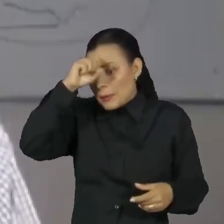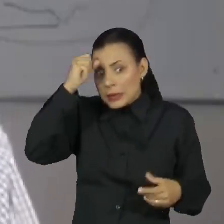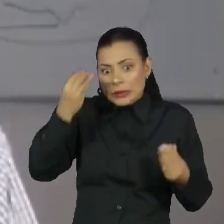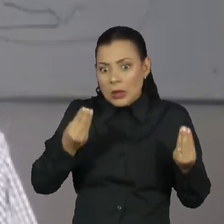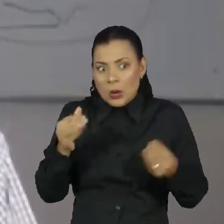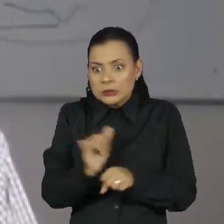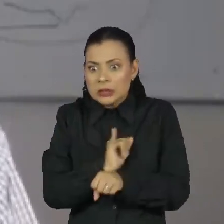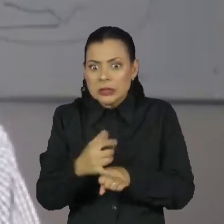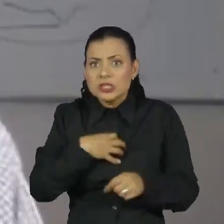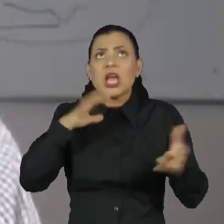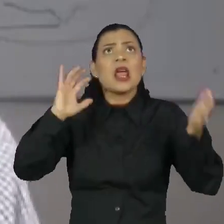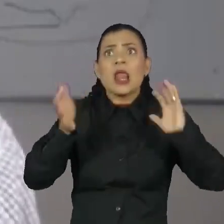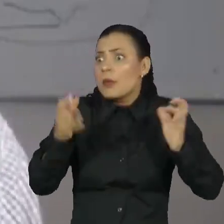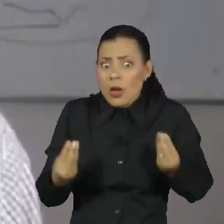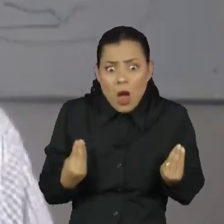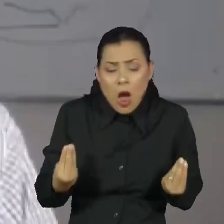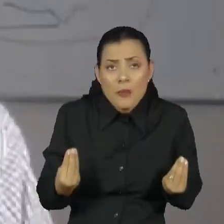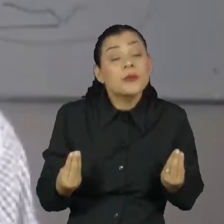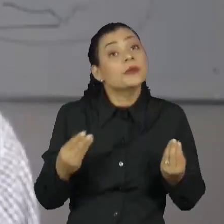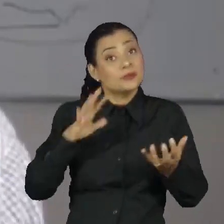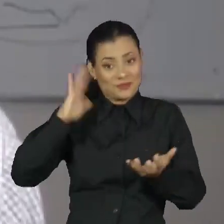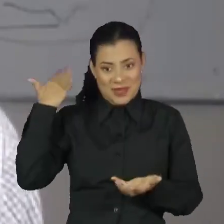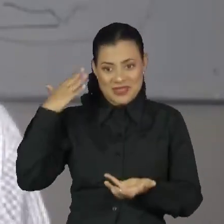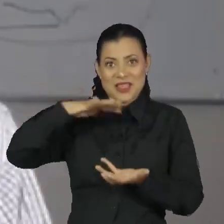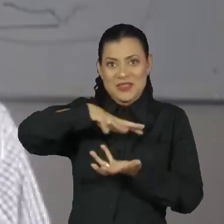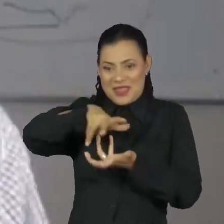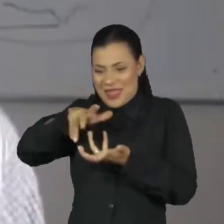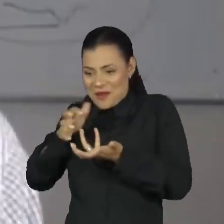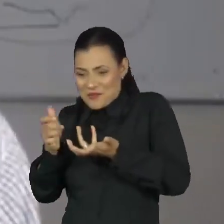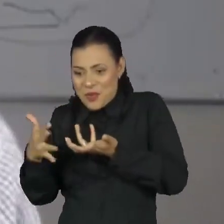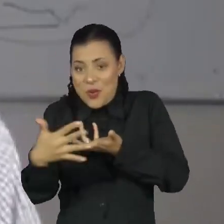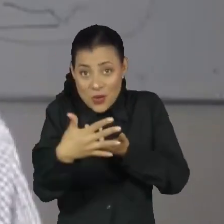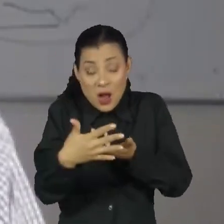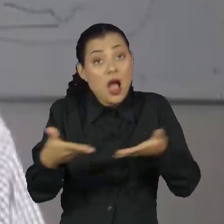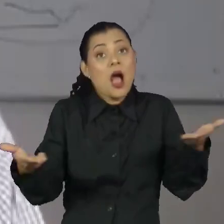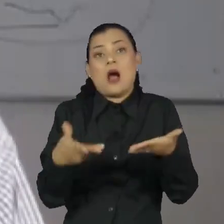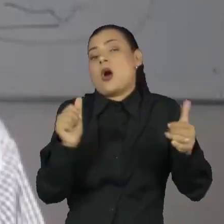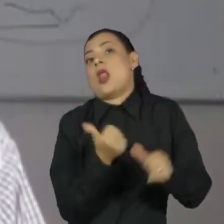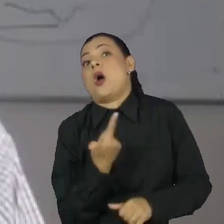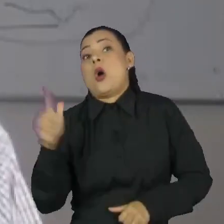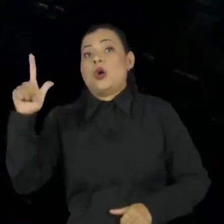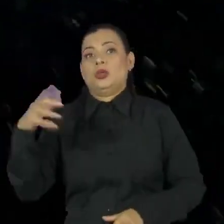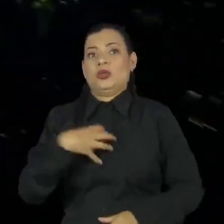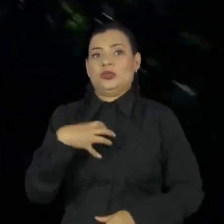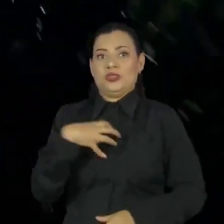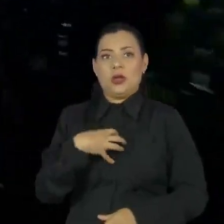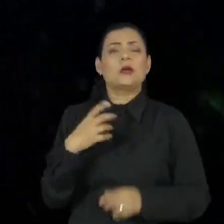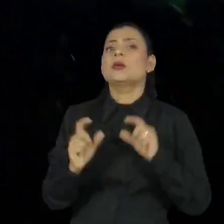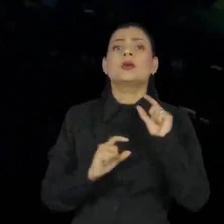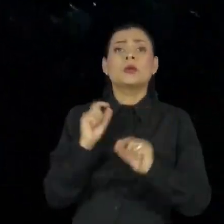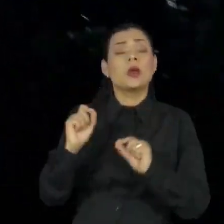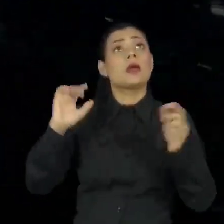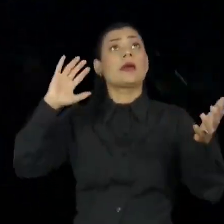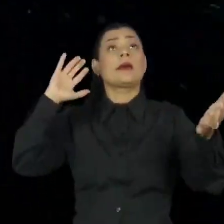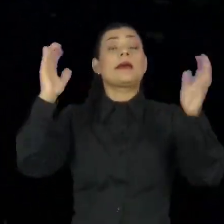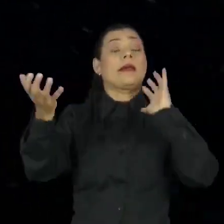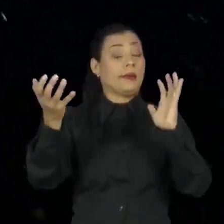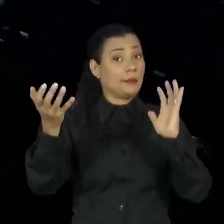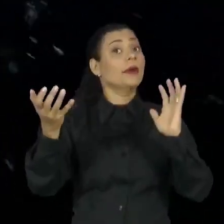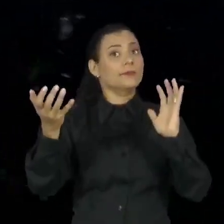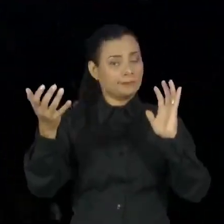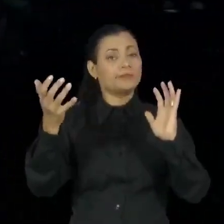nova dinâmica climática, não tem para dizer, ah, esse aqui é o novo padrão, a gente não sabe qual é o novo padrão, mas até o